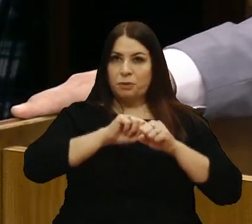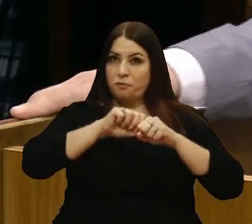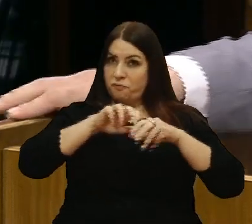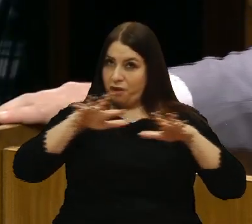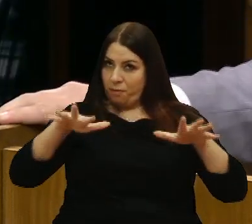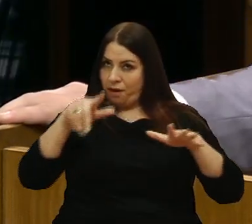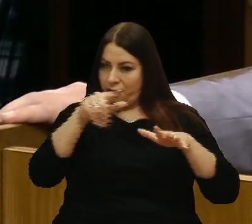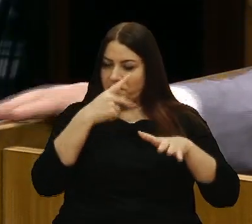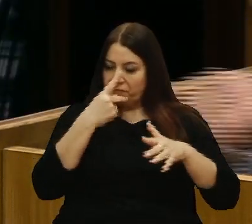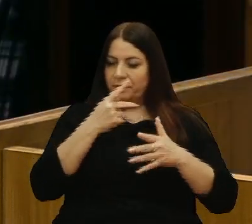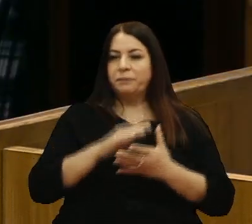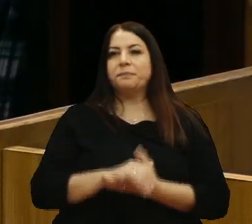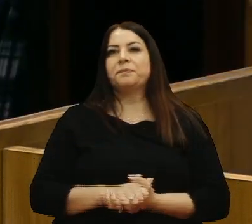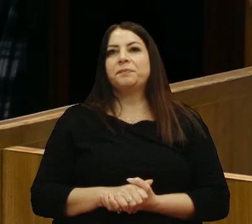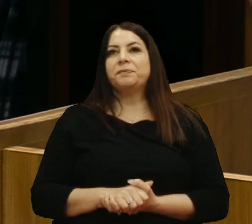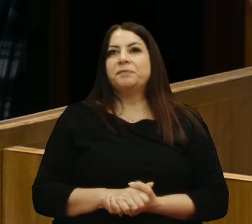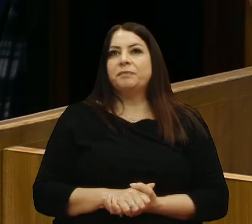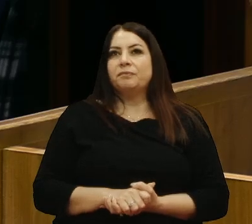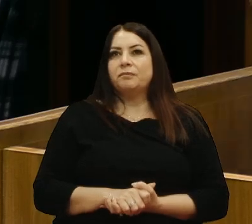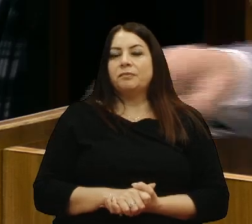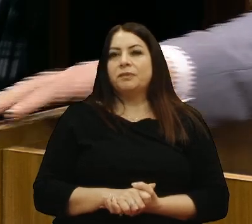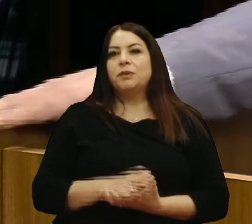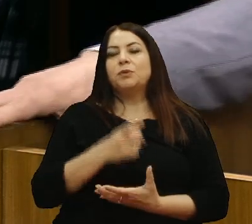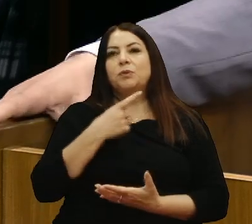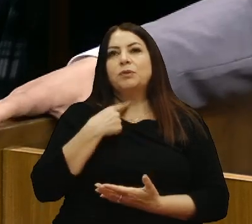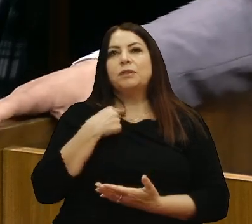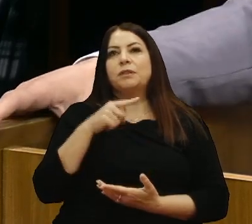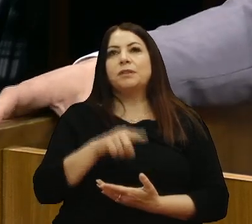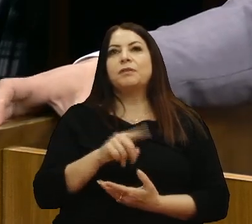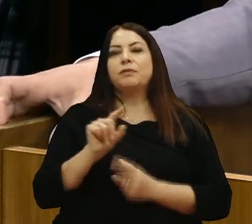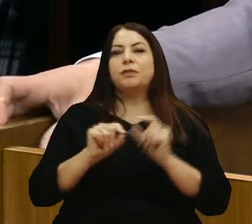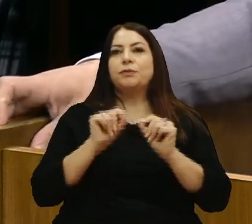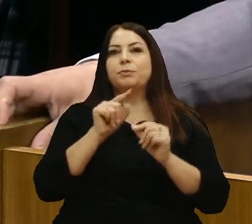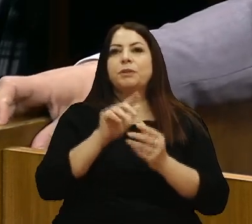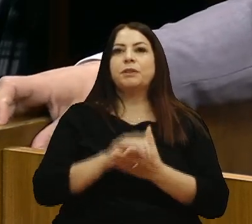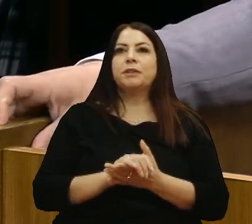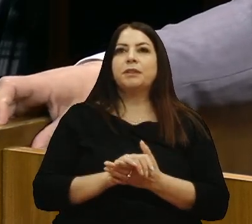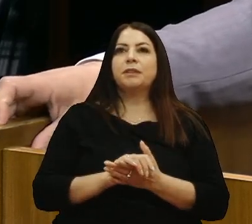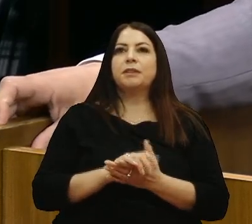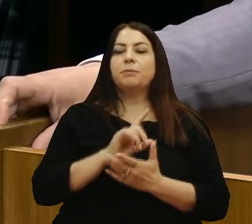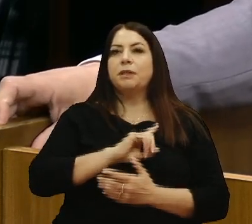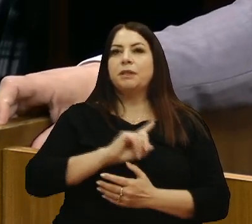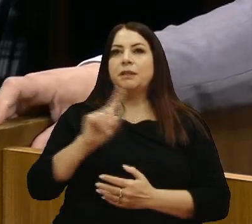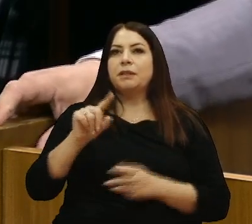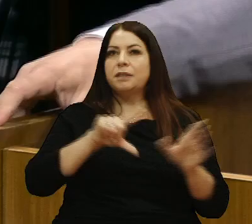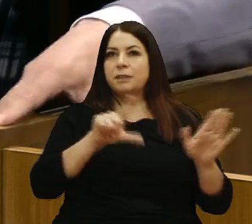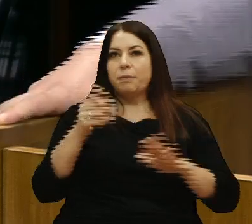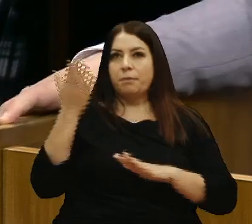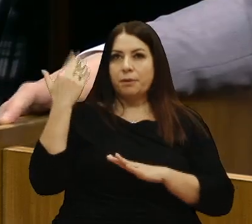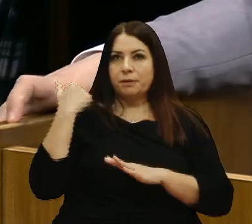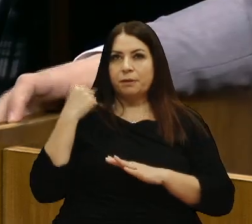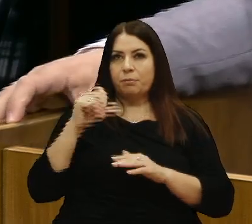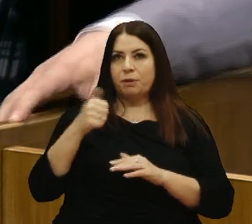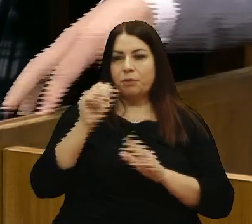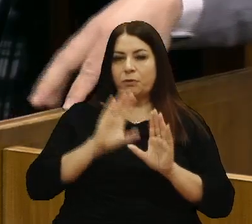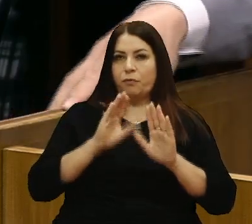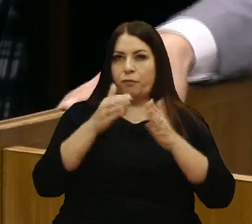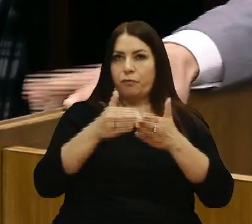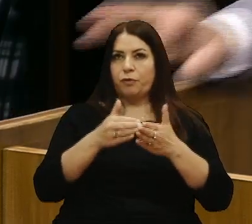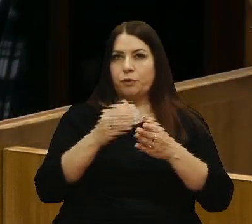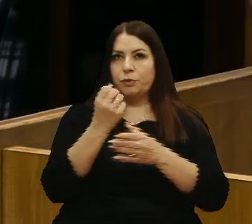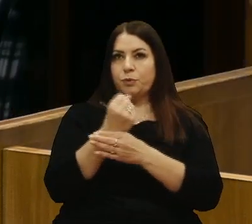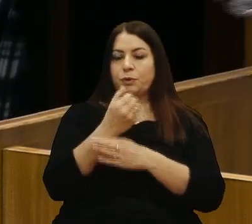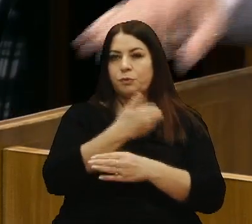palavra que ele sempre fala aqui. Gostaria de reverberar a respeito da minha ida na semana passada para o primeiro Fórum de